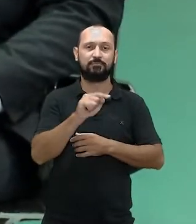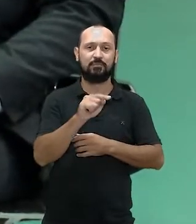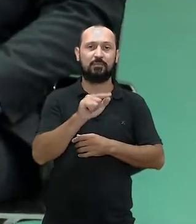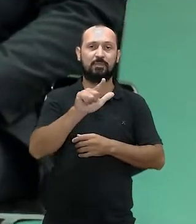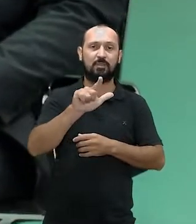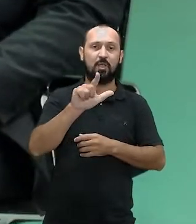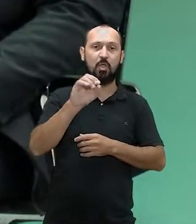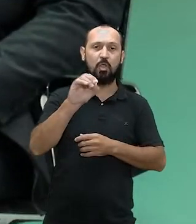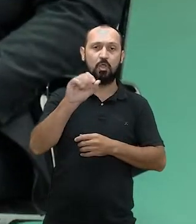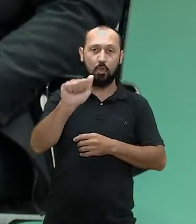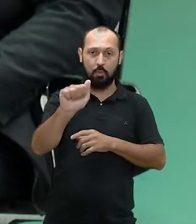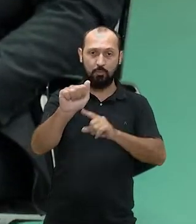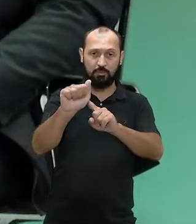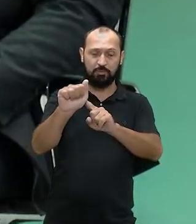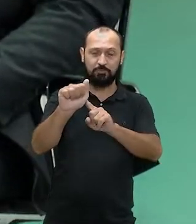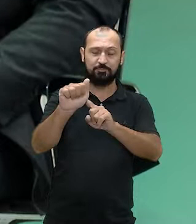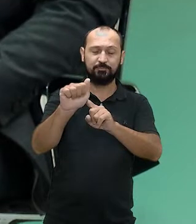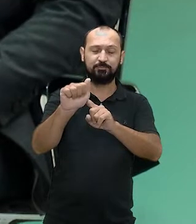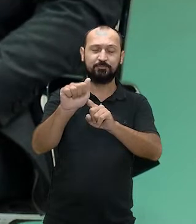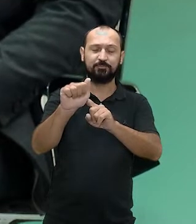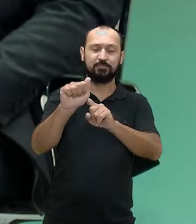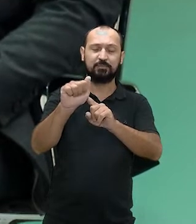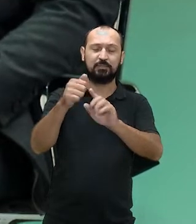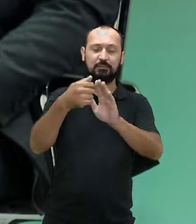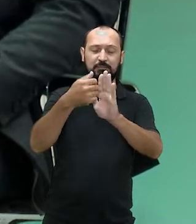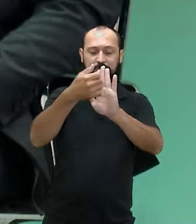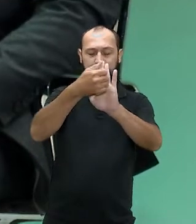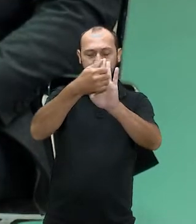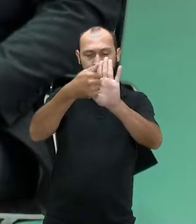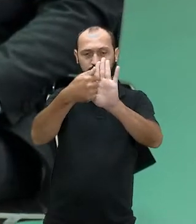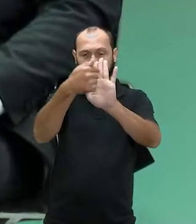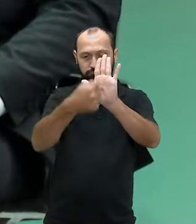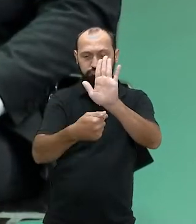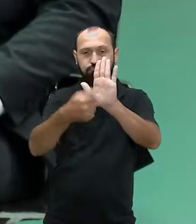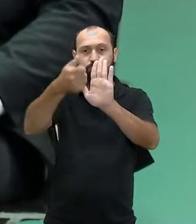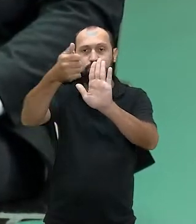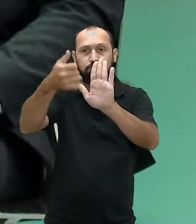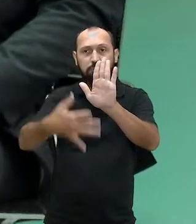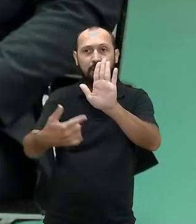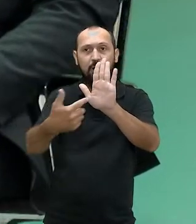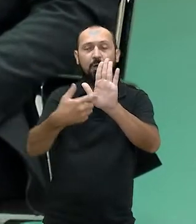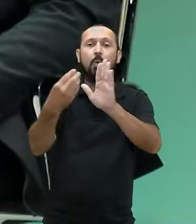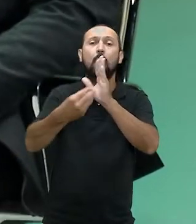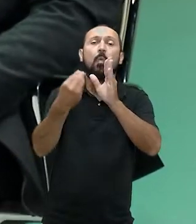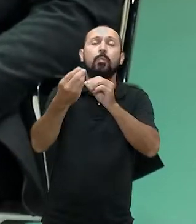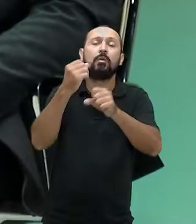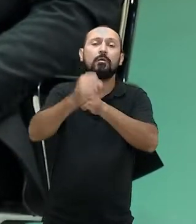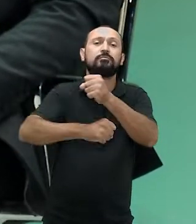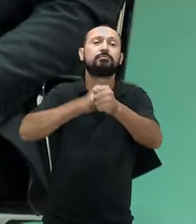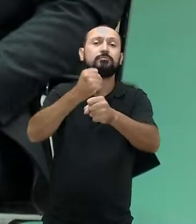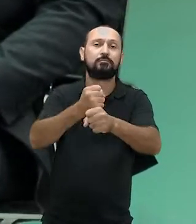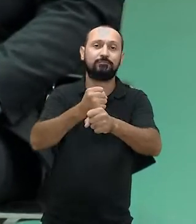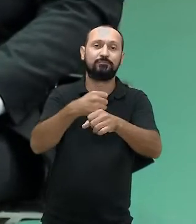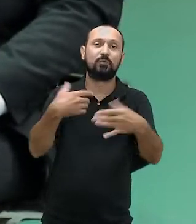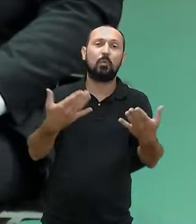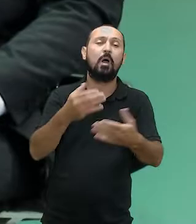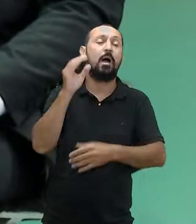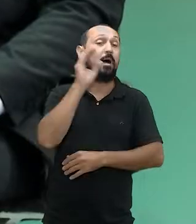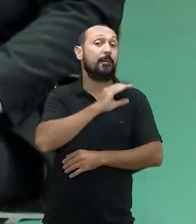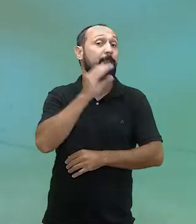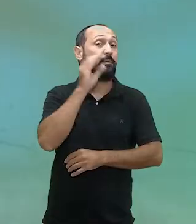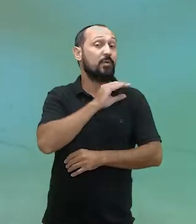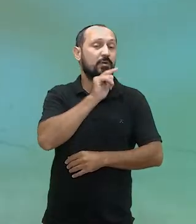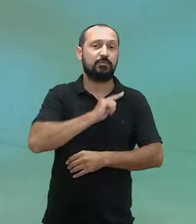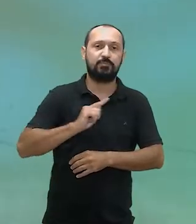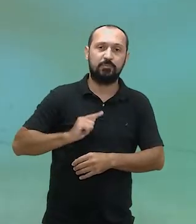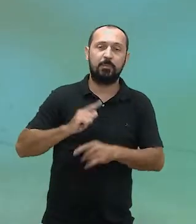Na LOA, o conteúdo dela dá para a gente ter uma ideia de como vão ser os próximos anos, né? Quais são as prioridades do